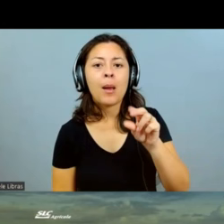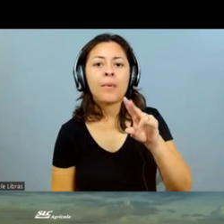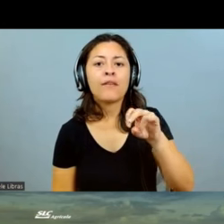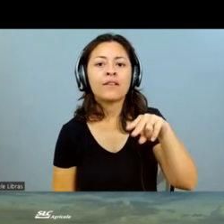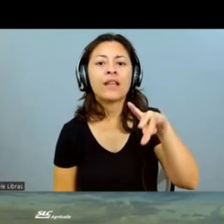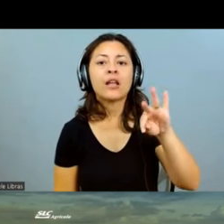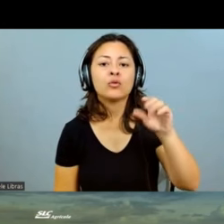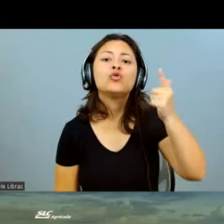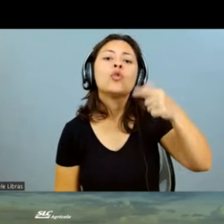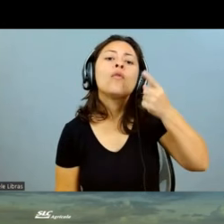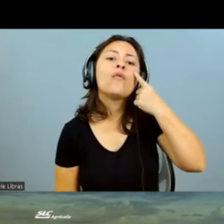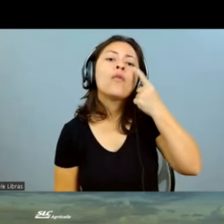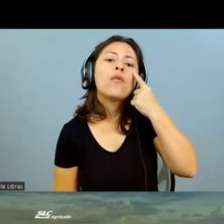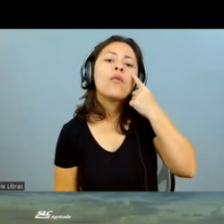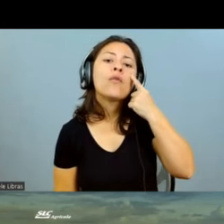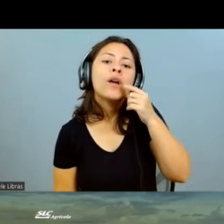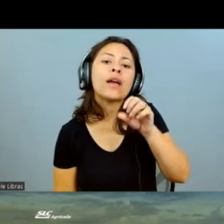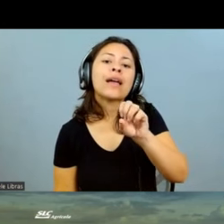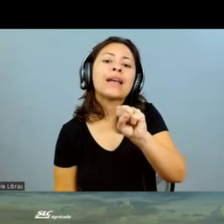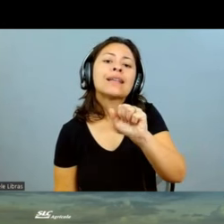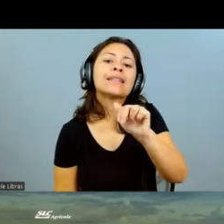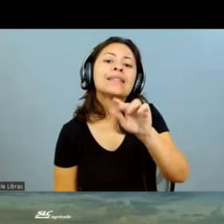as perspectivas para a safra